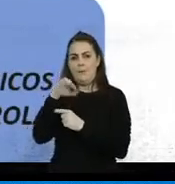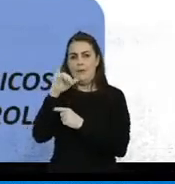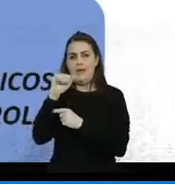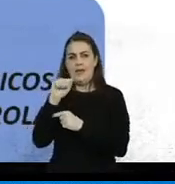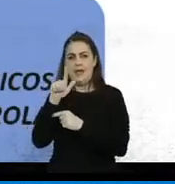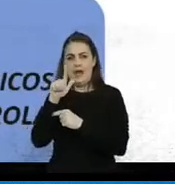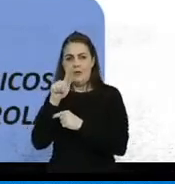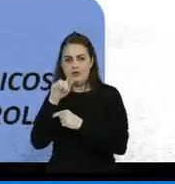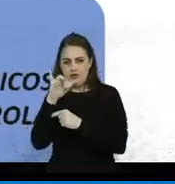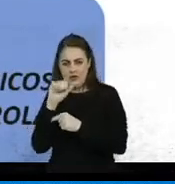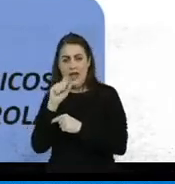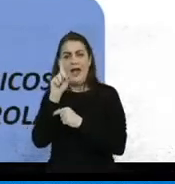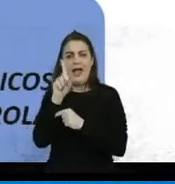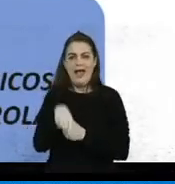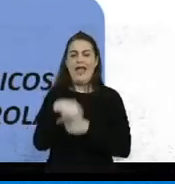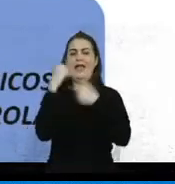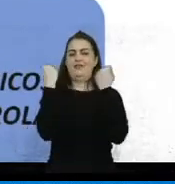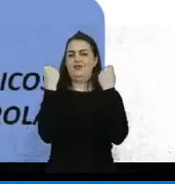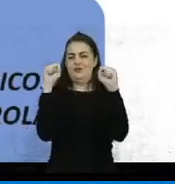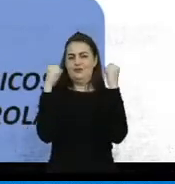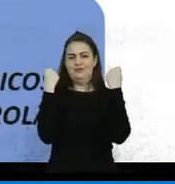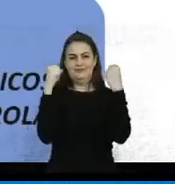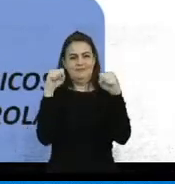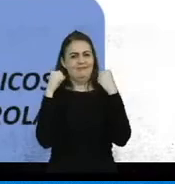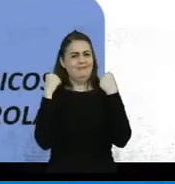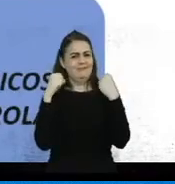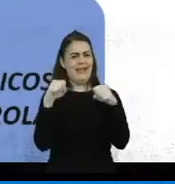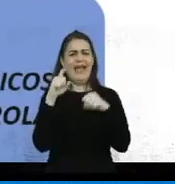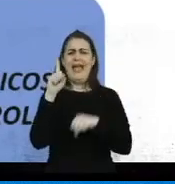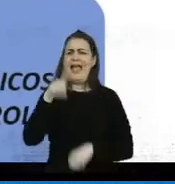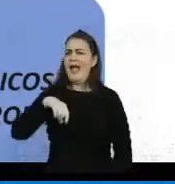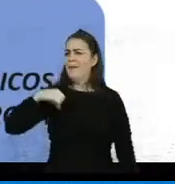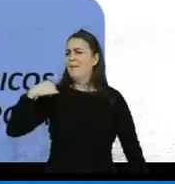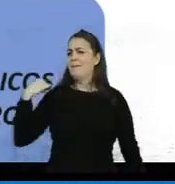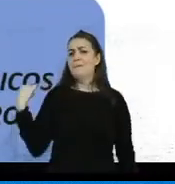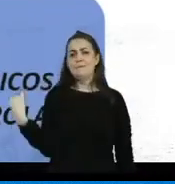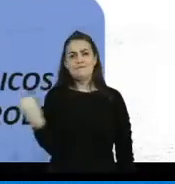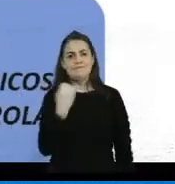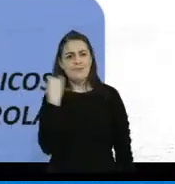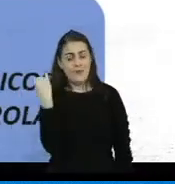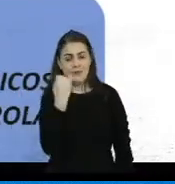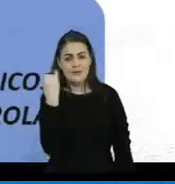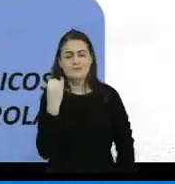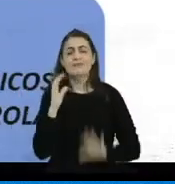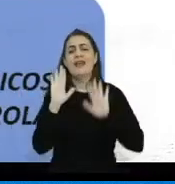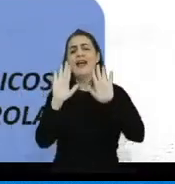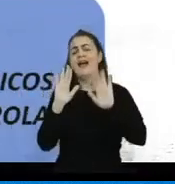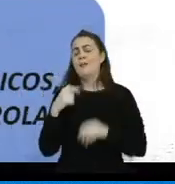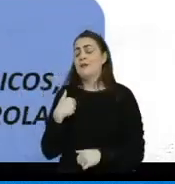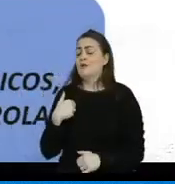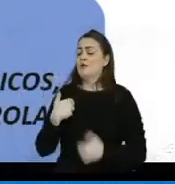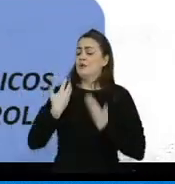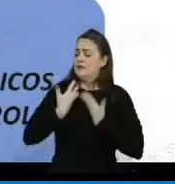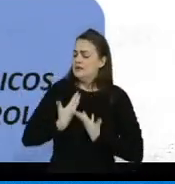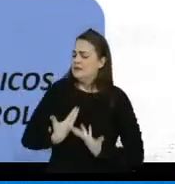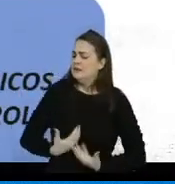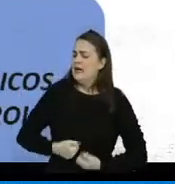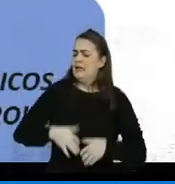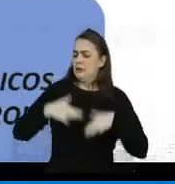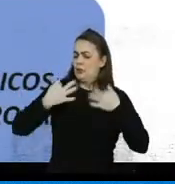peça imprescindível. Ah, mas eu estou cansada, eu estou dolorida. Faça 5 minutos, faça 10, com